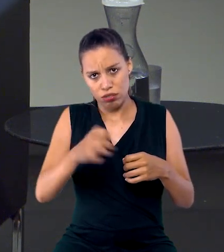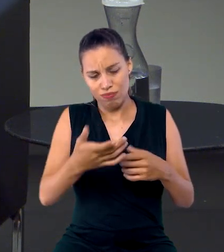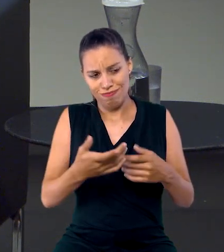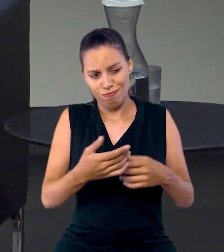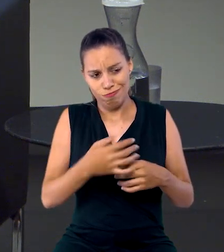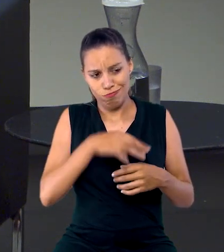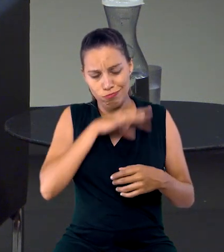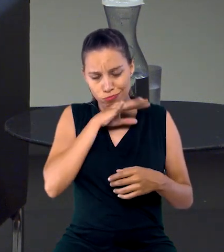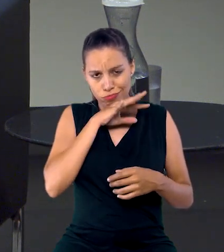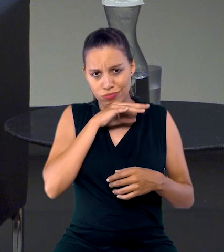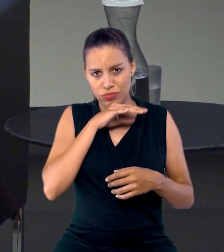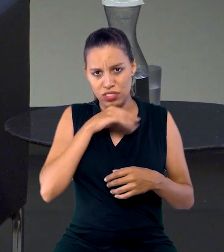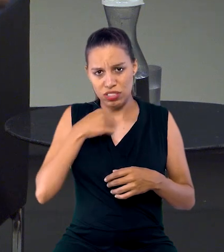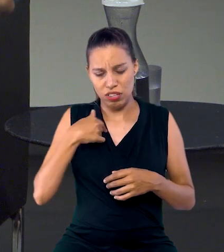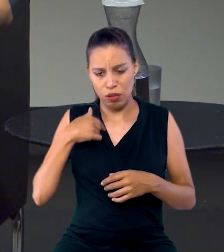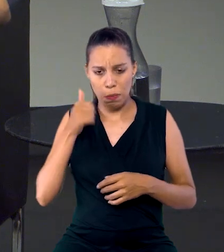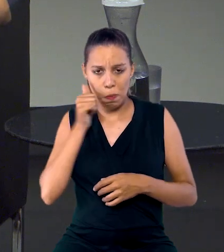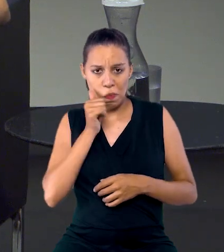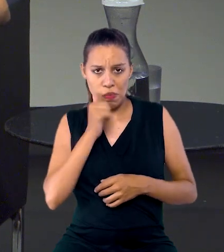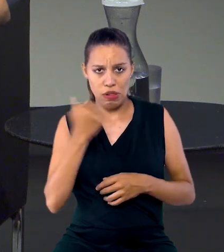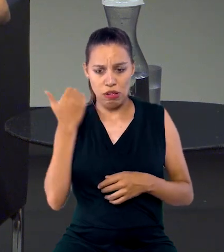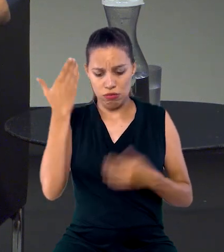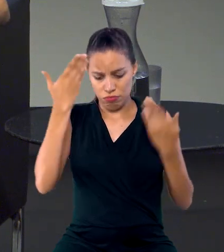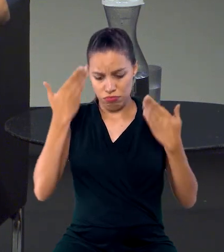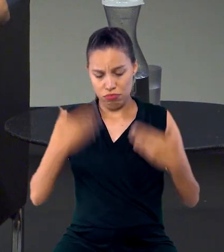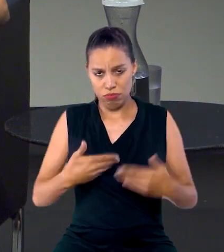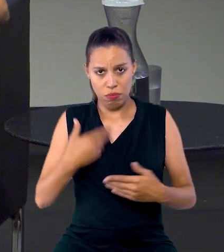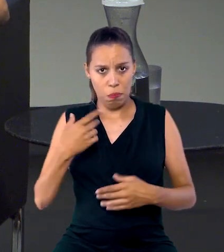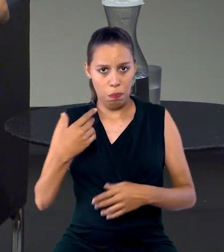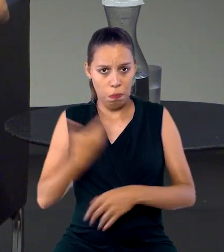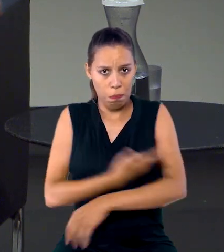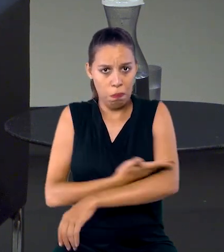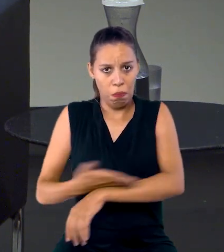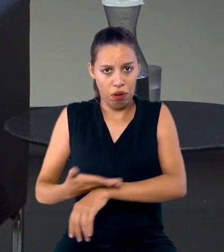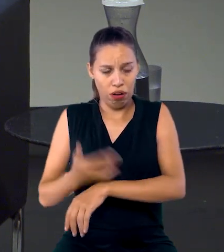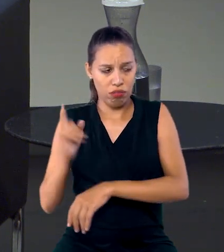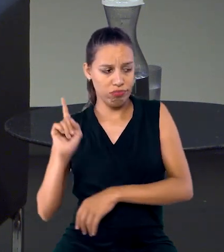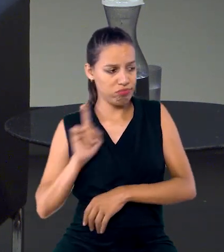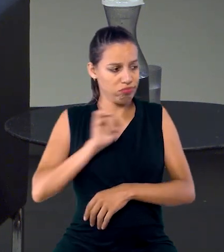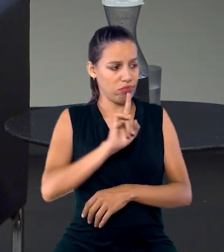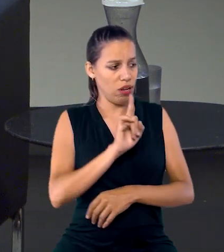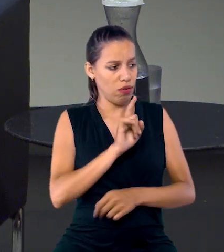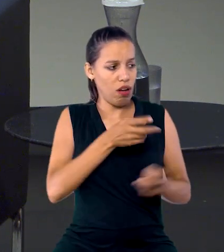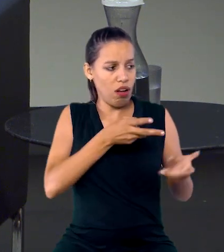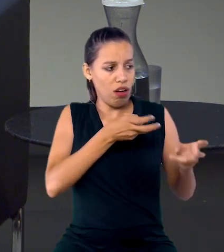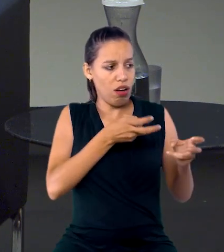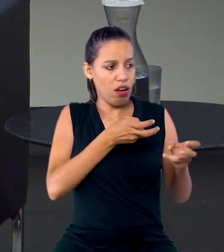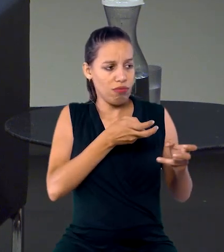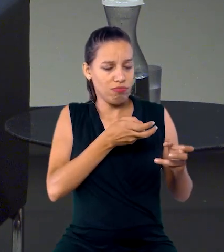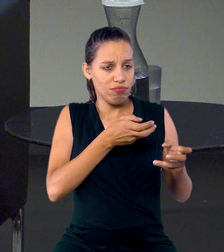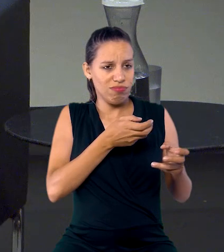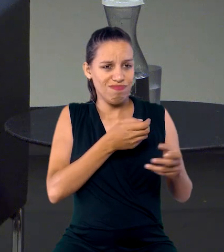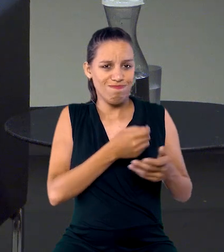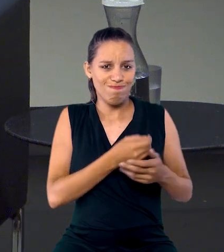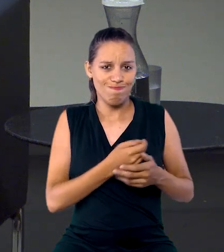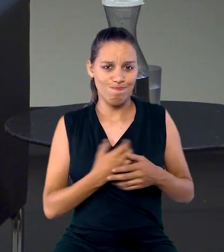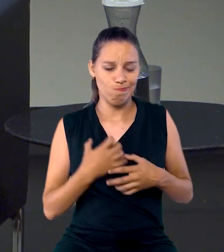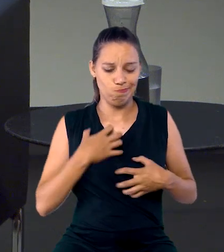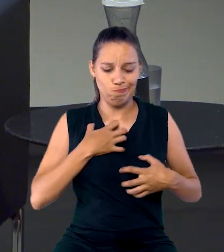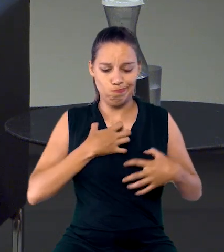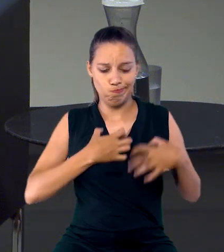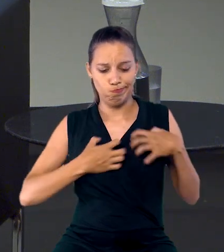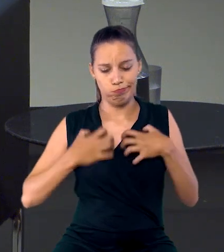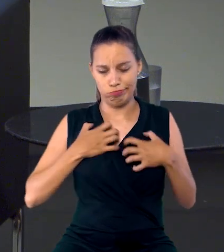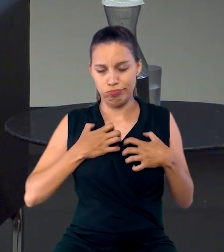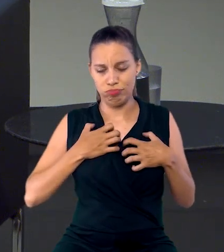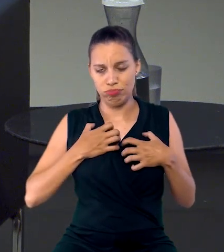uma mulher branca que está fazendo essa escuta. E hoje, o que mais me